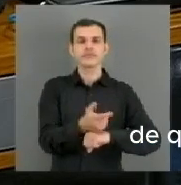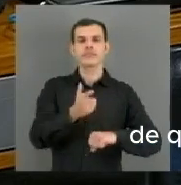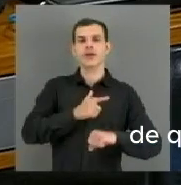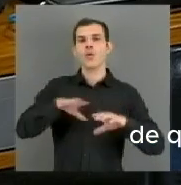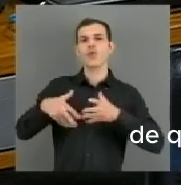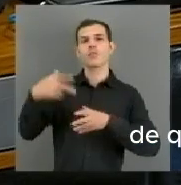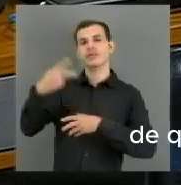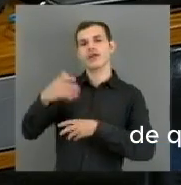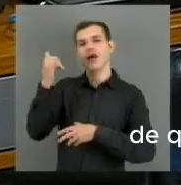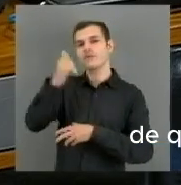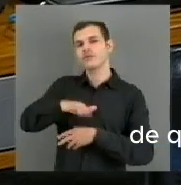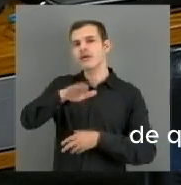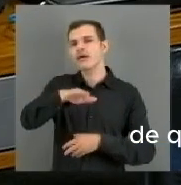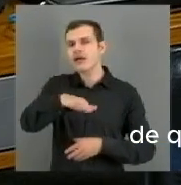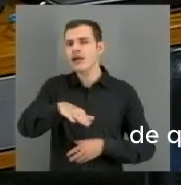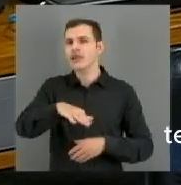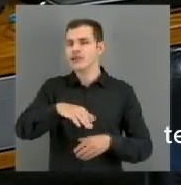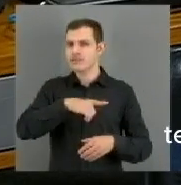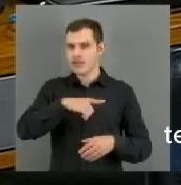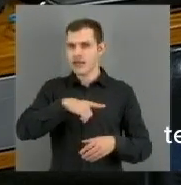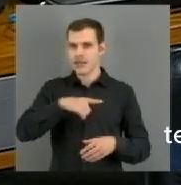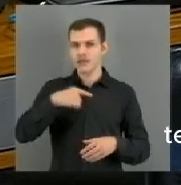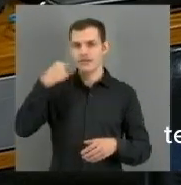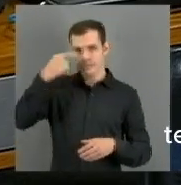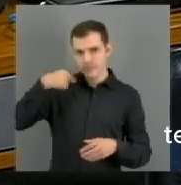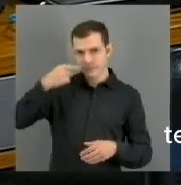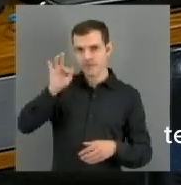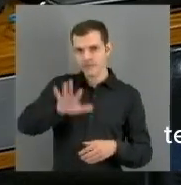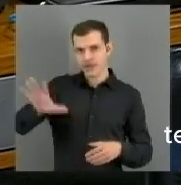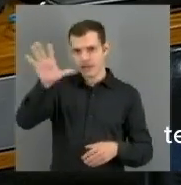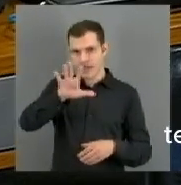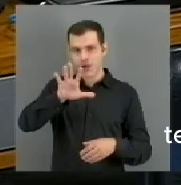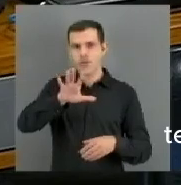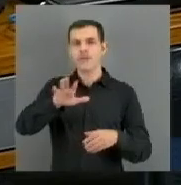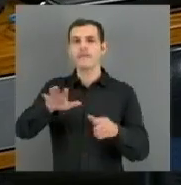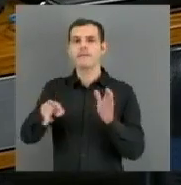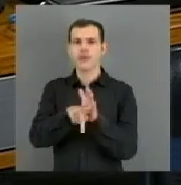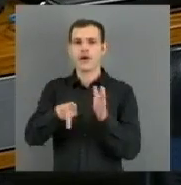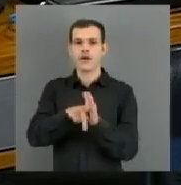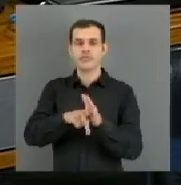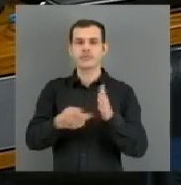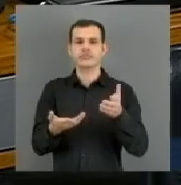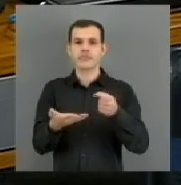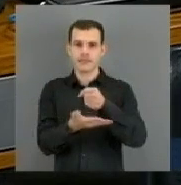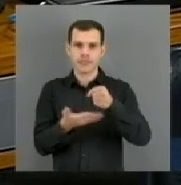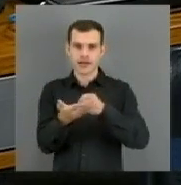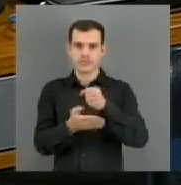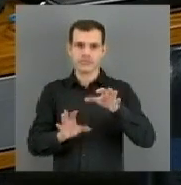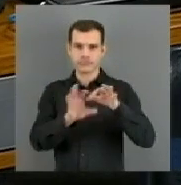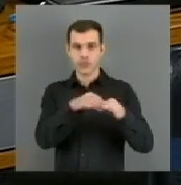de que um deputado federal da base governista teria pedido 35 milhões de reais a uma